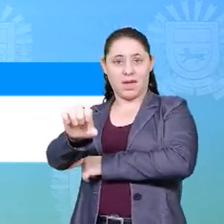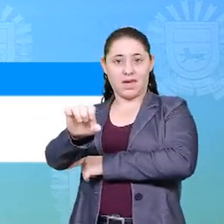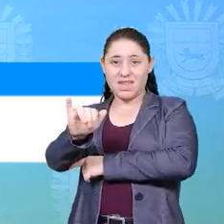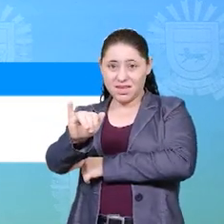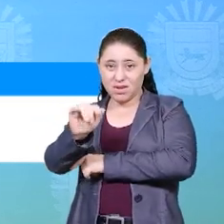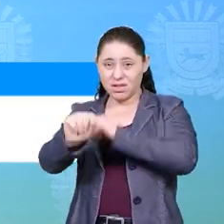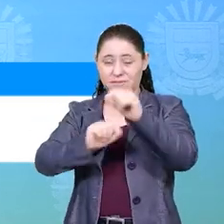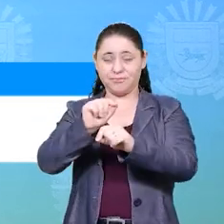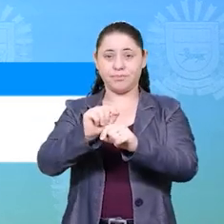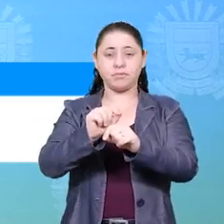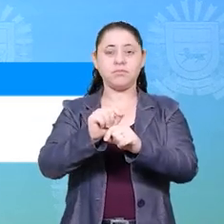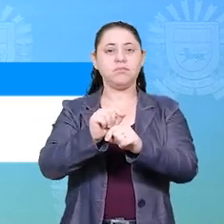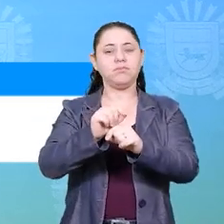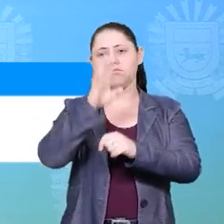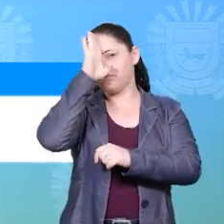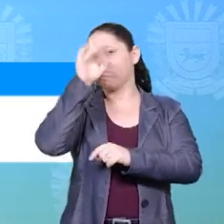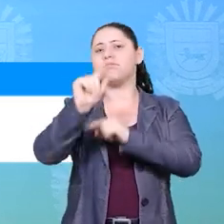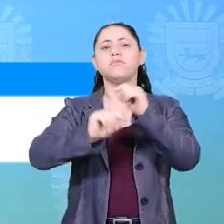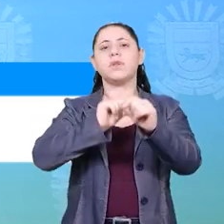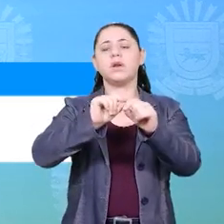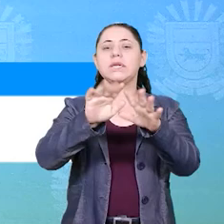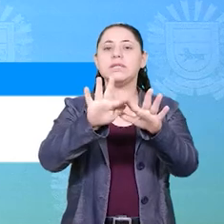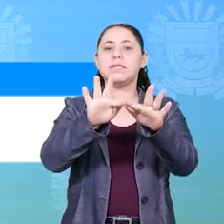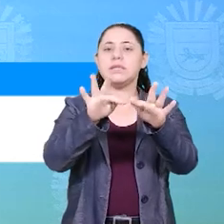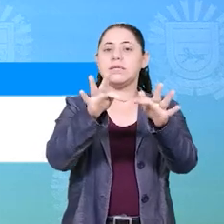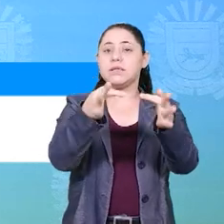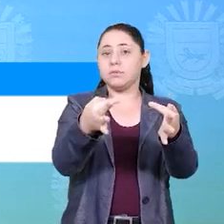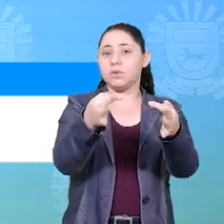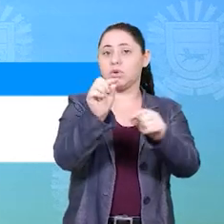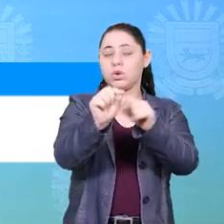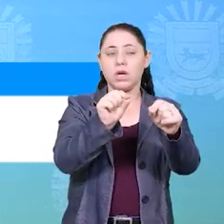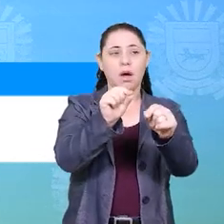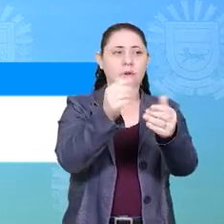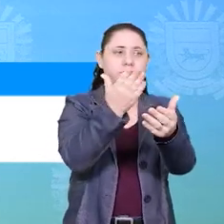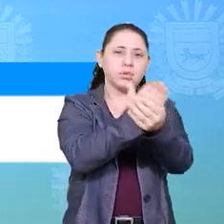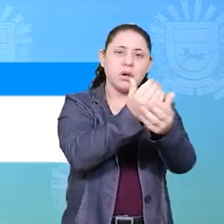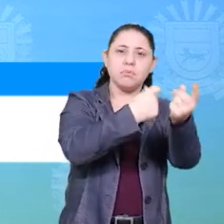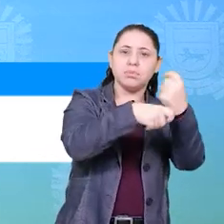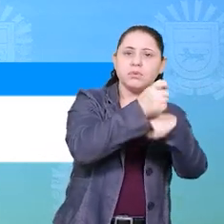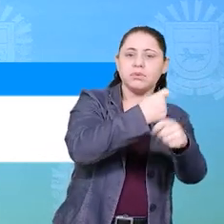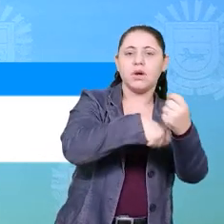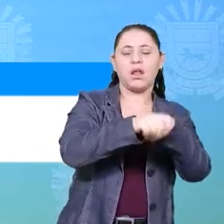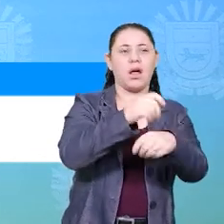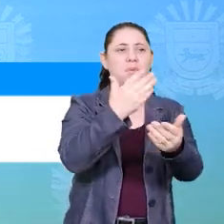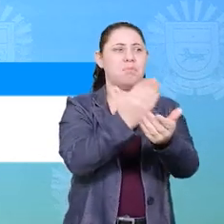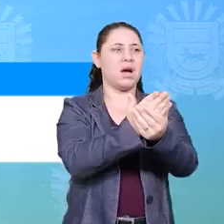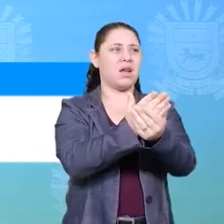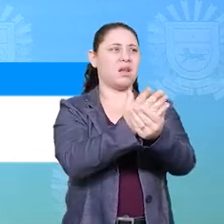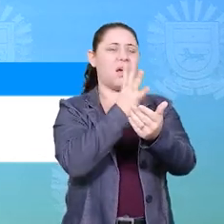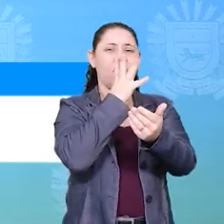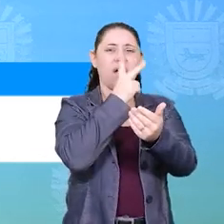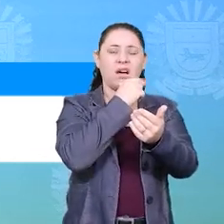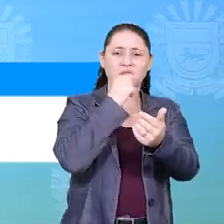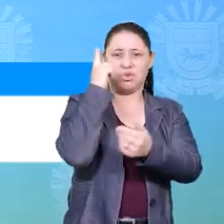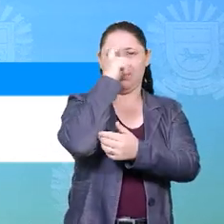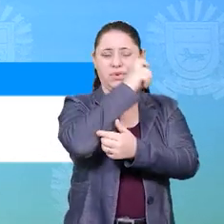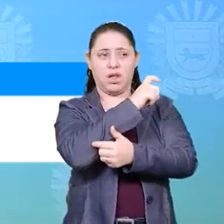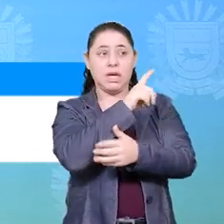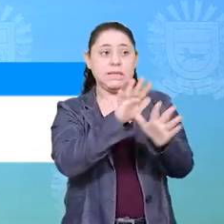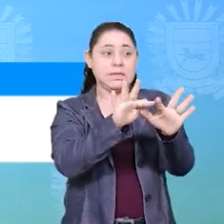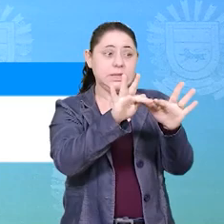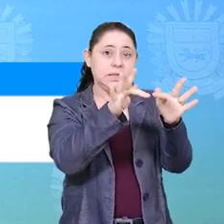empreendedor individual que é principalmente edificação de procedimentos a